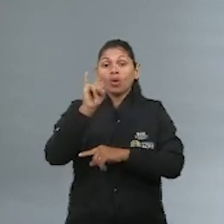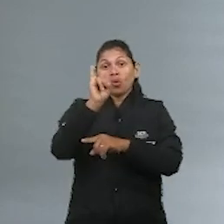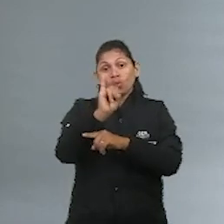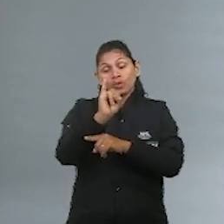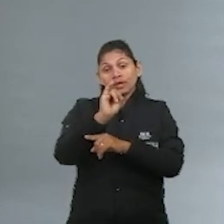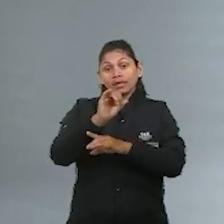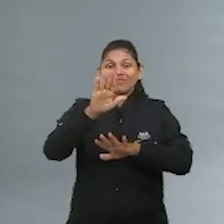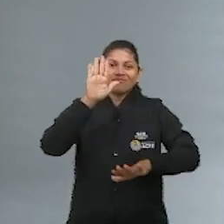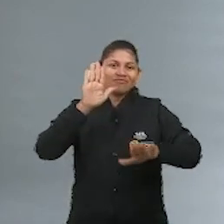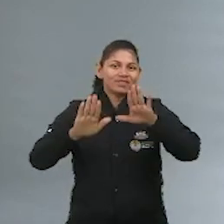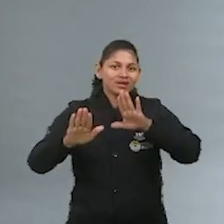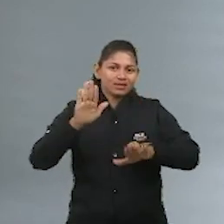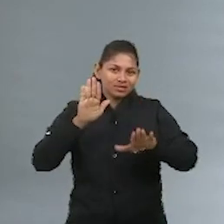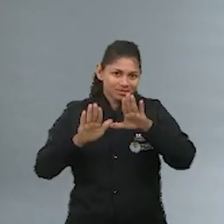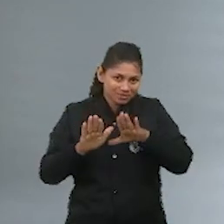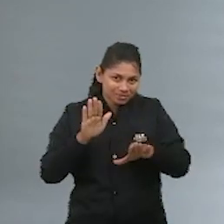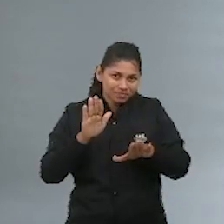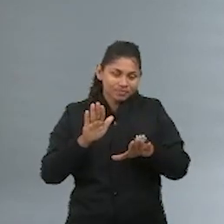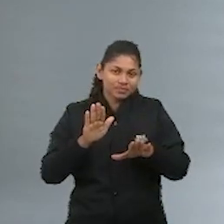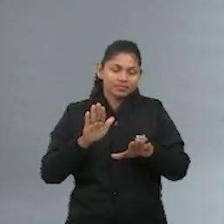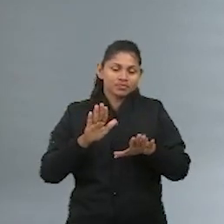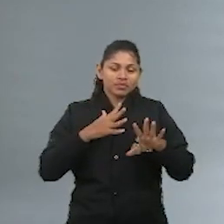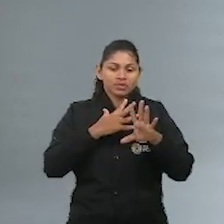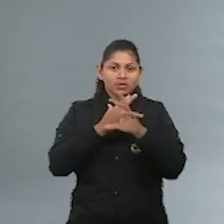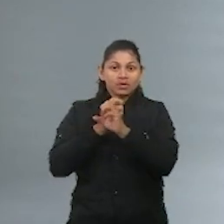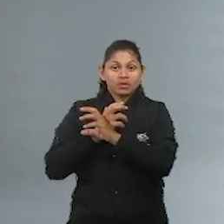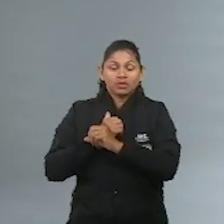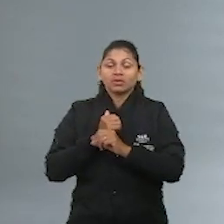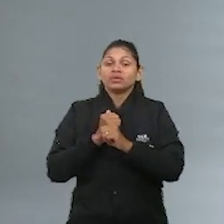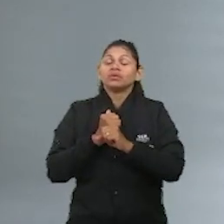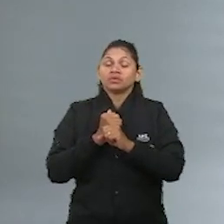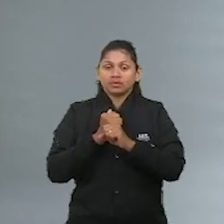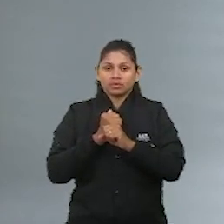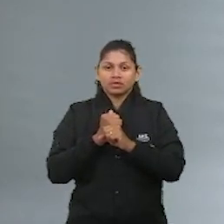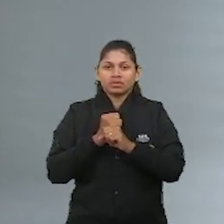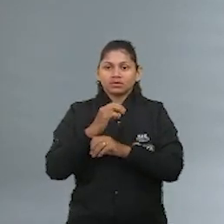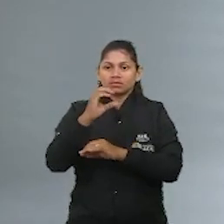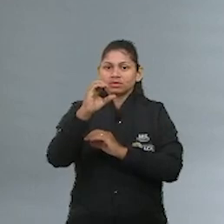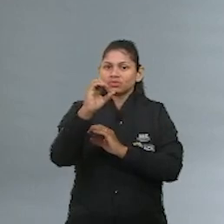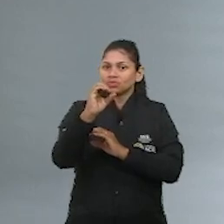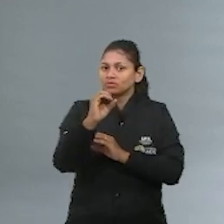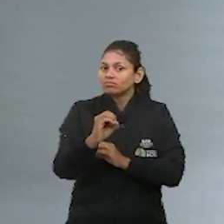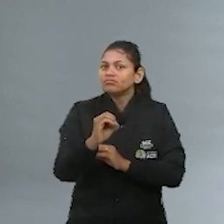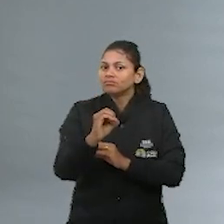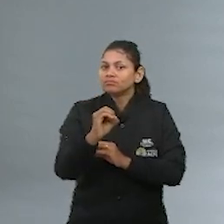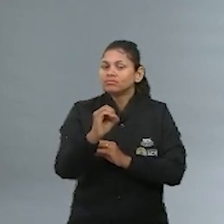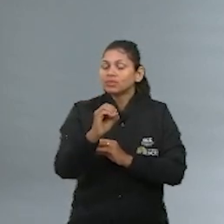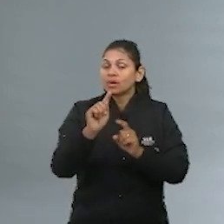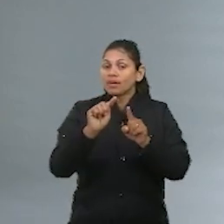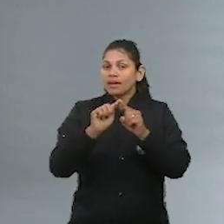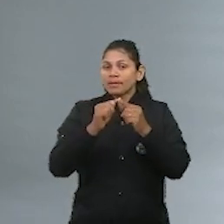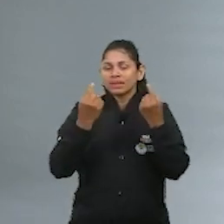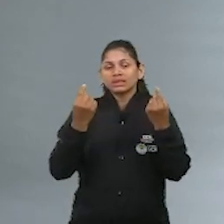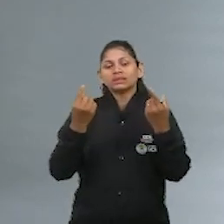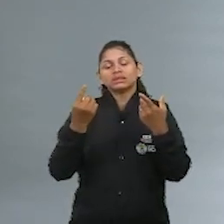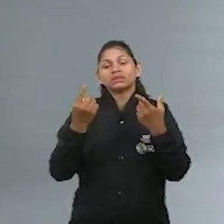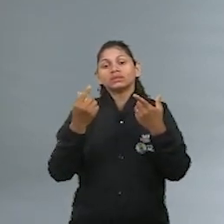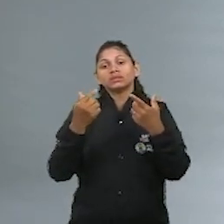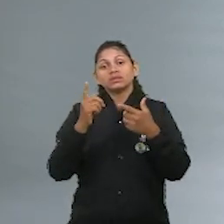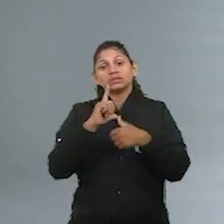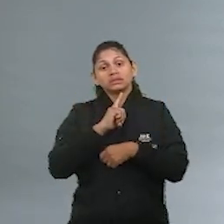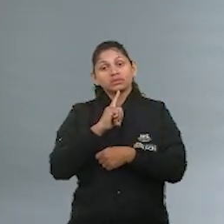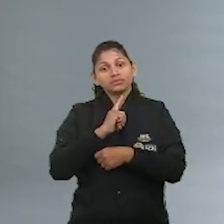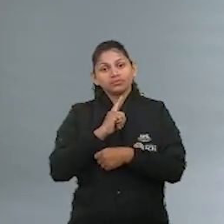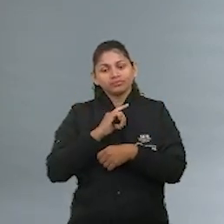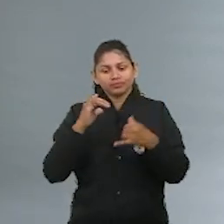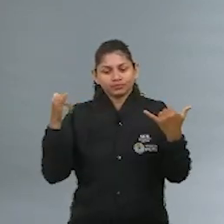Kilford ele fala que a somatória total vai ser 0, só que como tem uma associação aqui em paralelo, eu sei